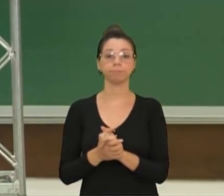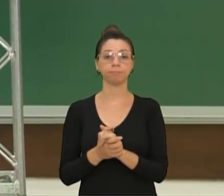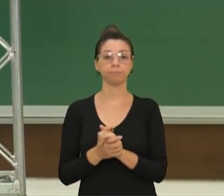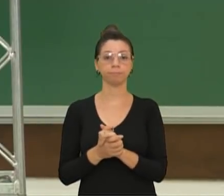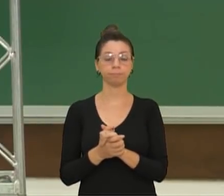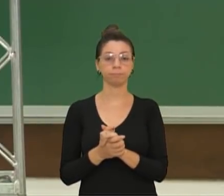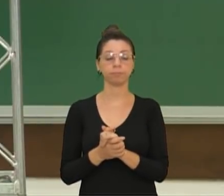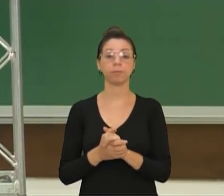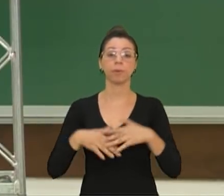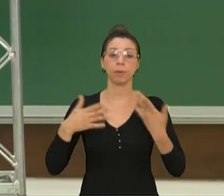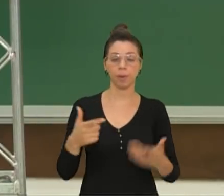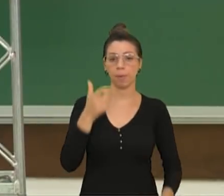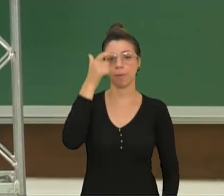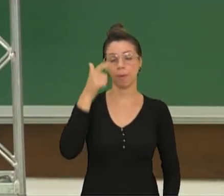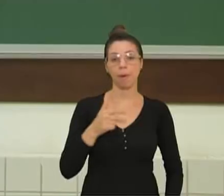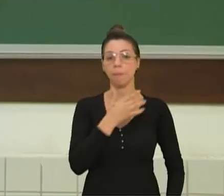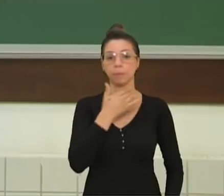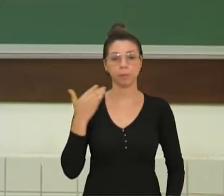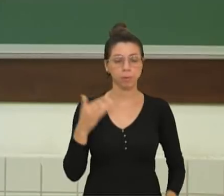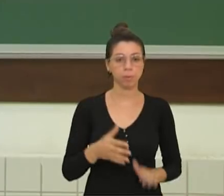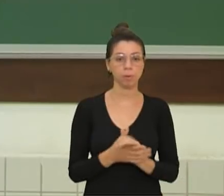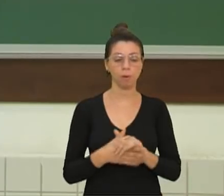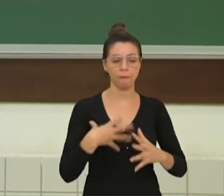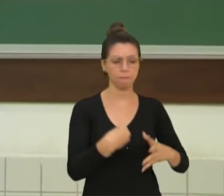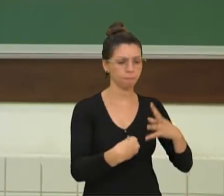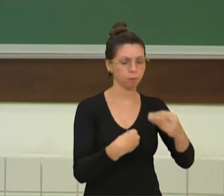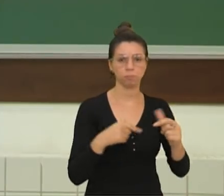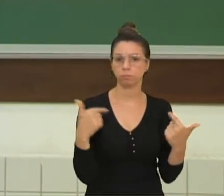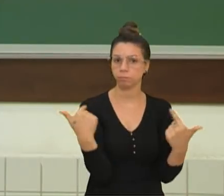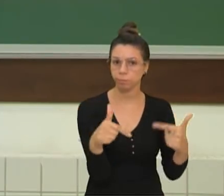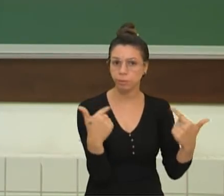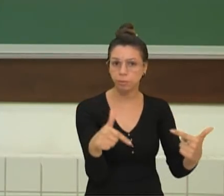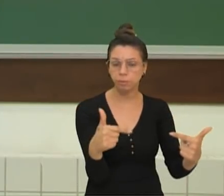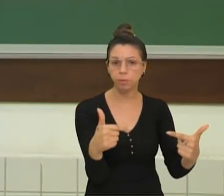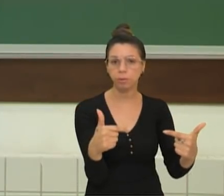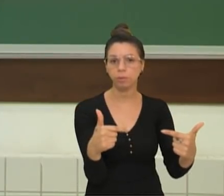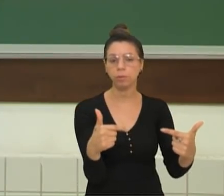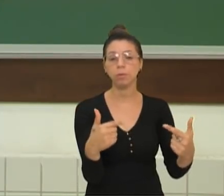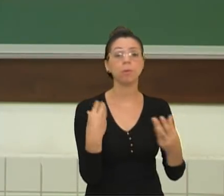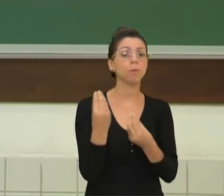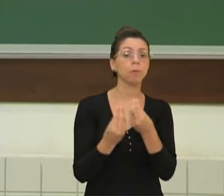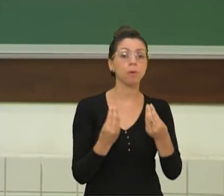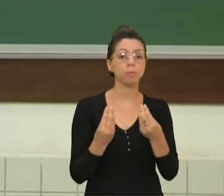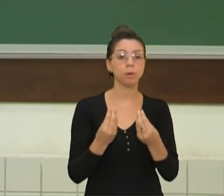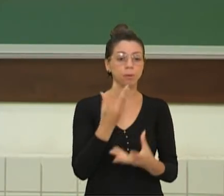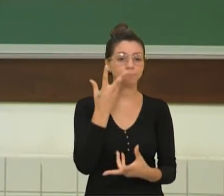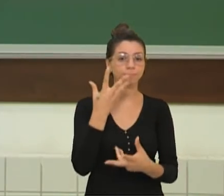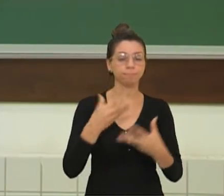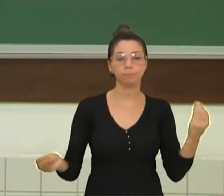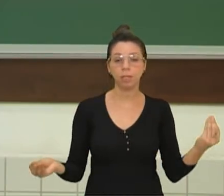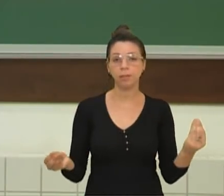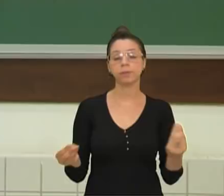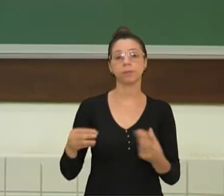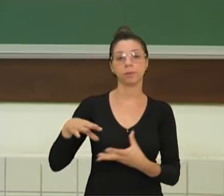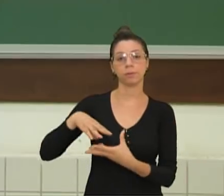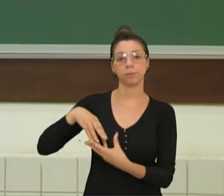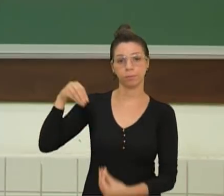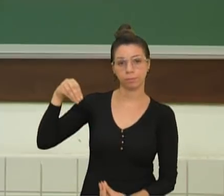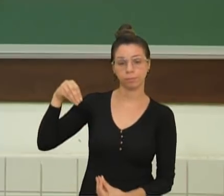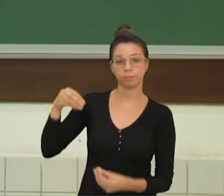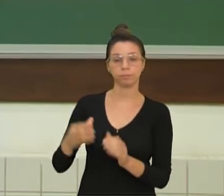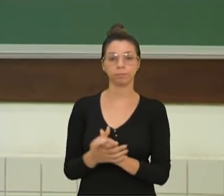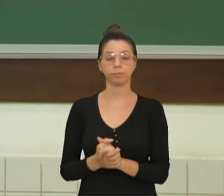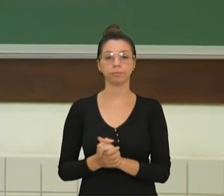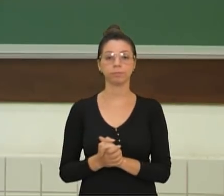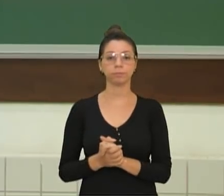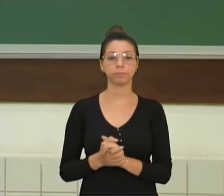Então, a pessoa, se não deixar filhos, não deixar descendentes, ela vai perder seu espírito para sempre. Vai